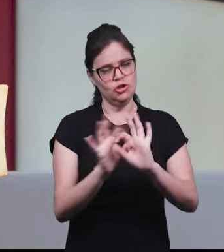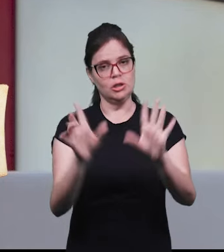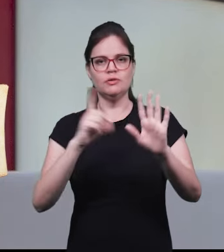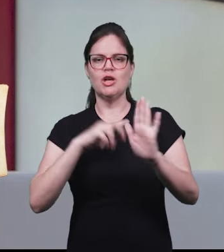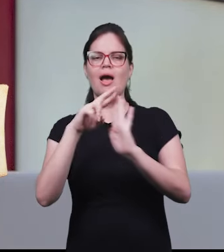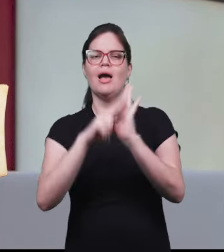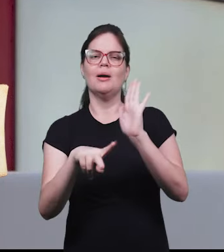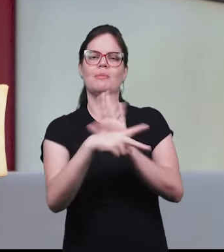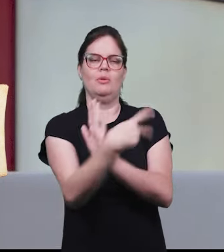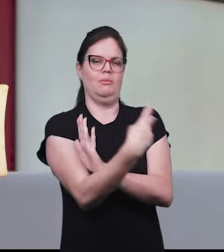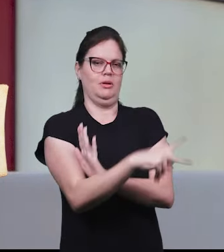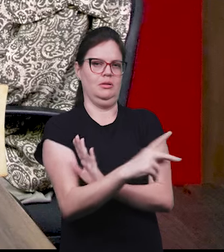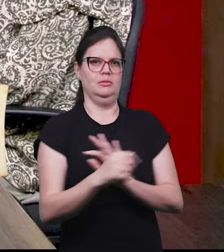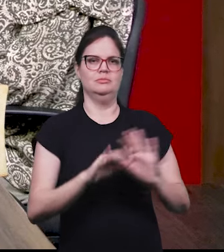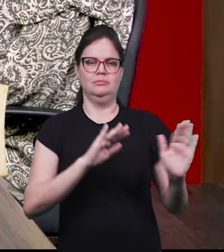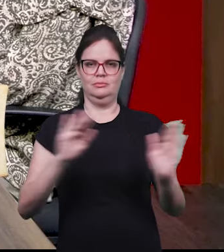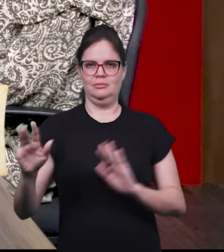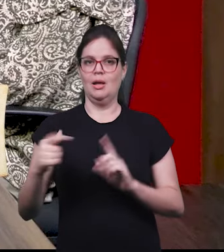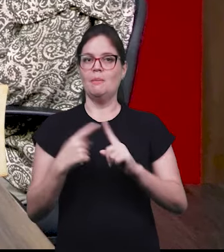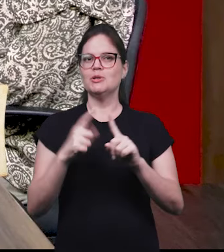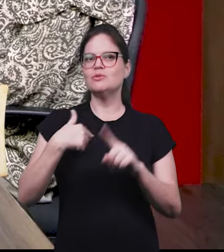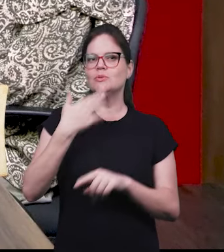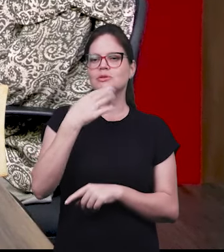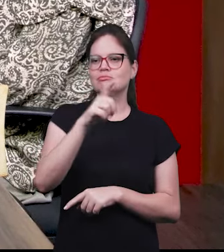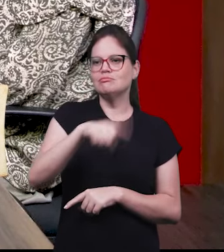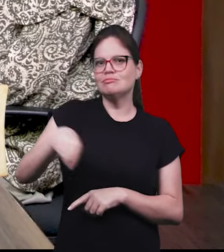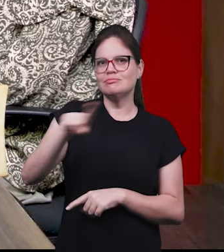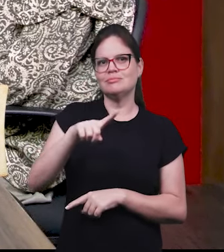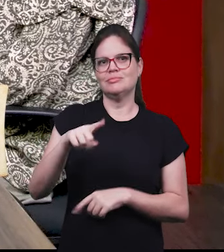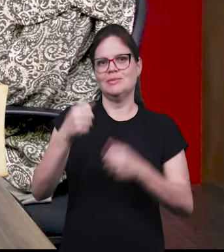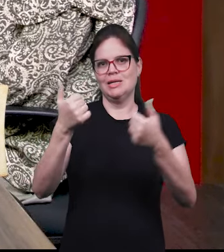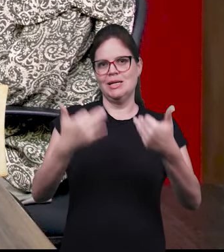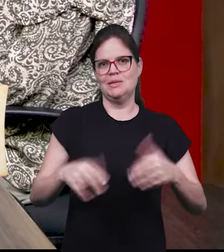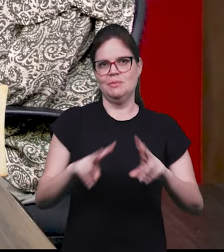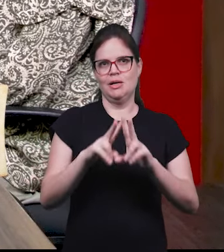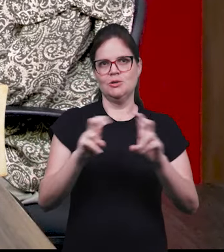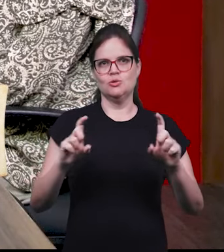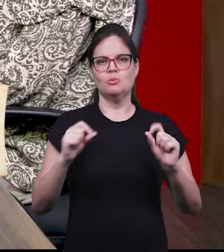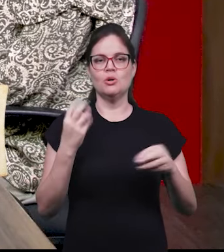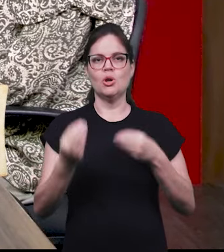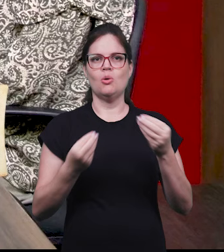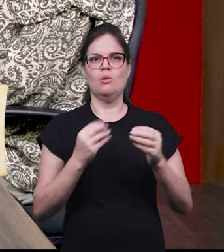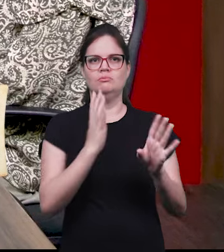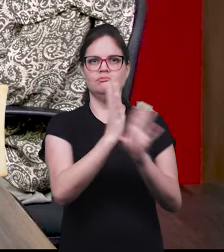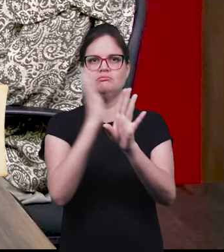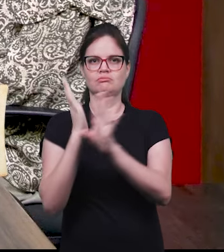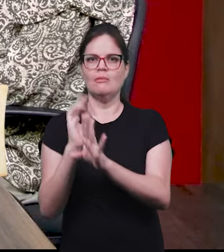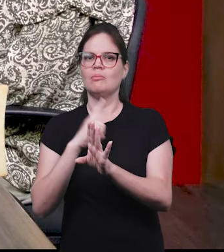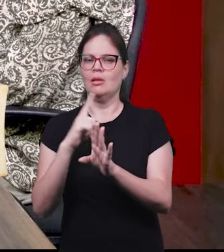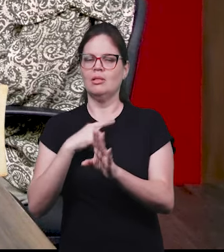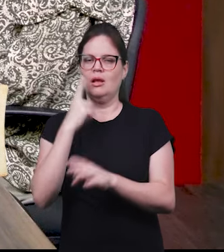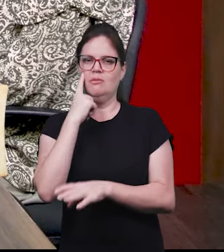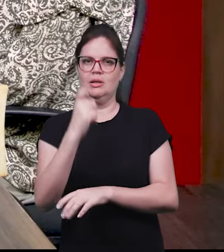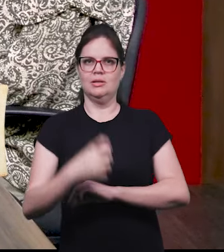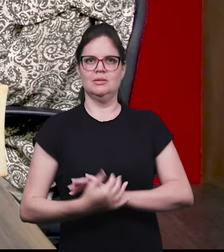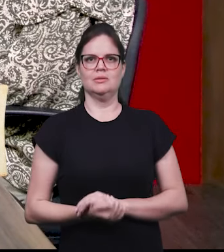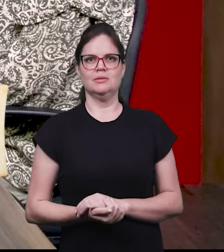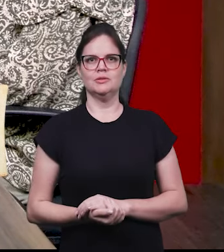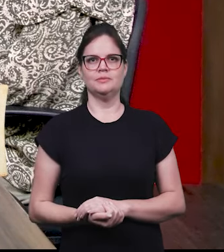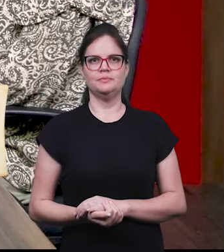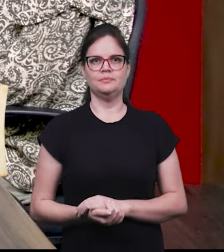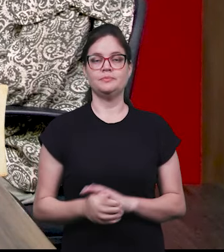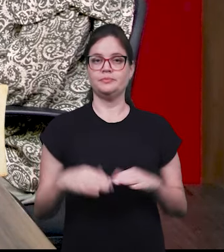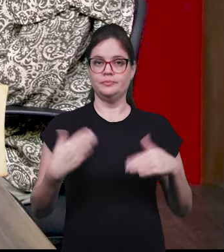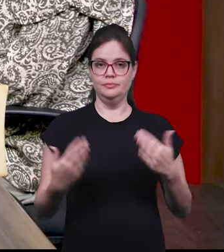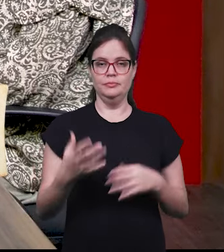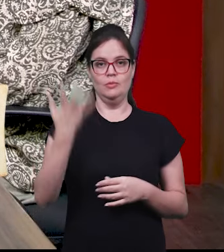palavra com os demais aqui, eu acho que vai falar sobre o cilindro de Ciro, a descoberta interessantíssima, né? Muito importante. Isso,